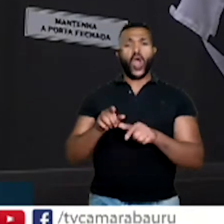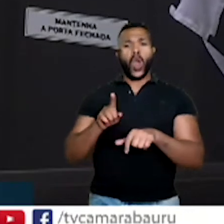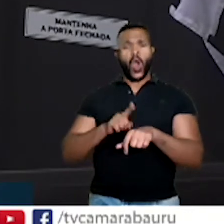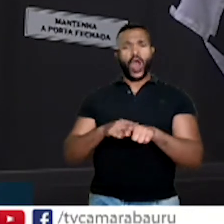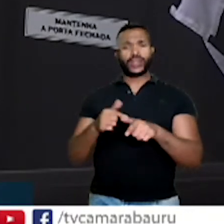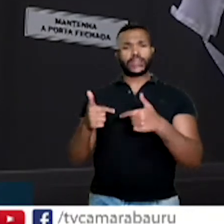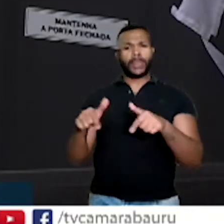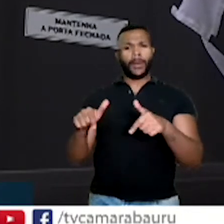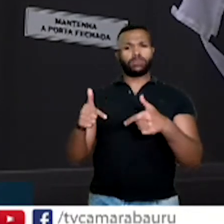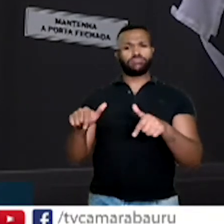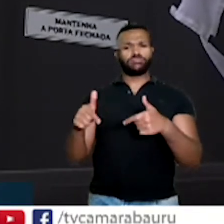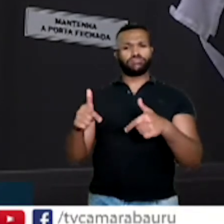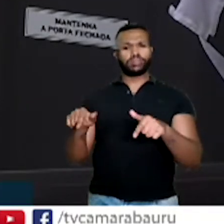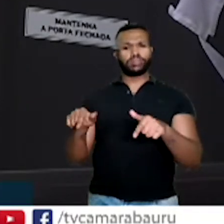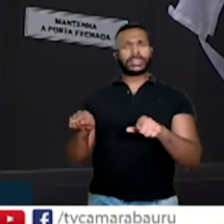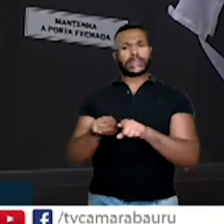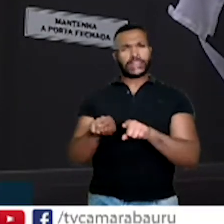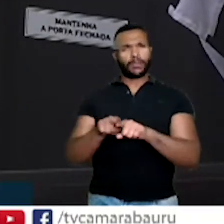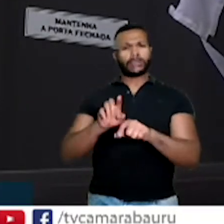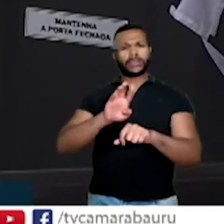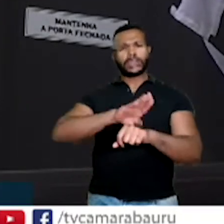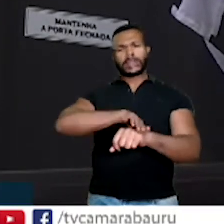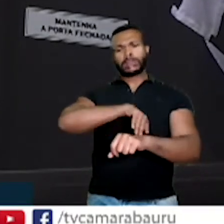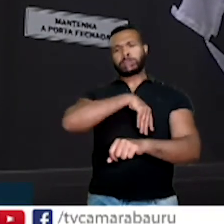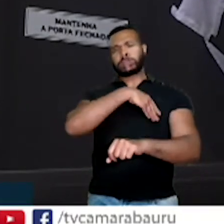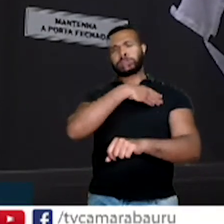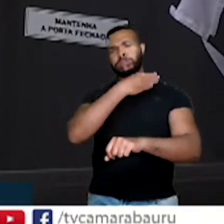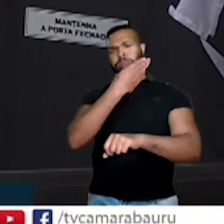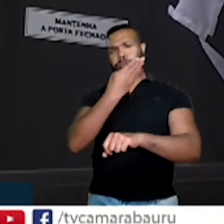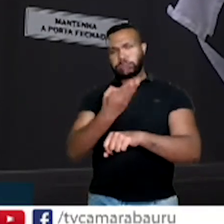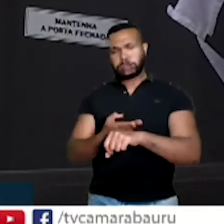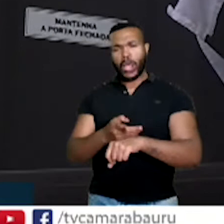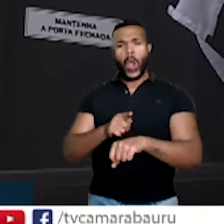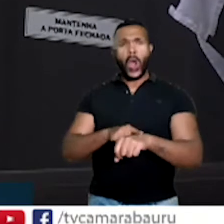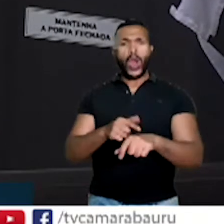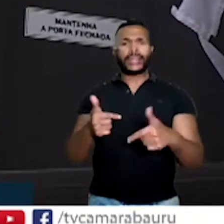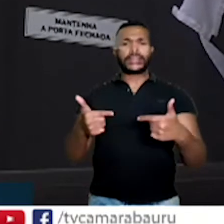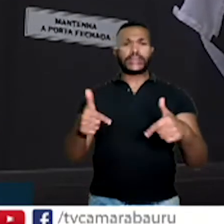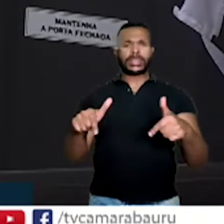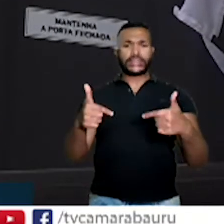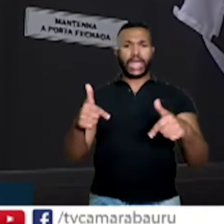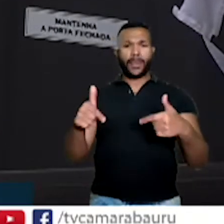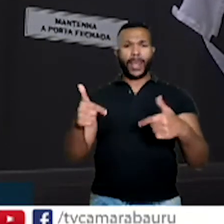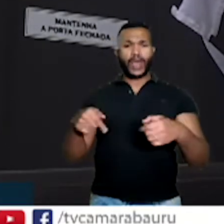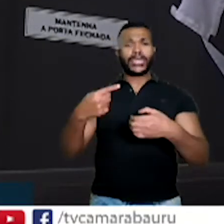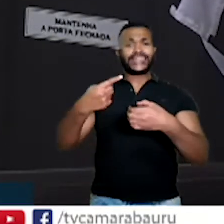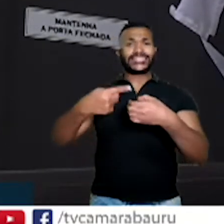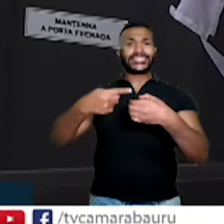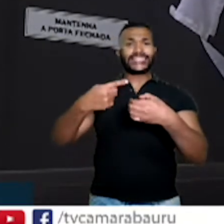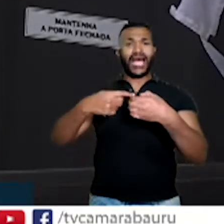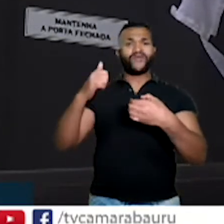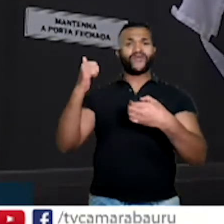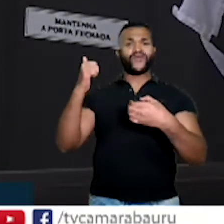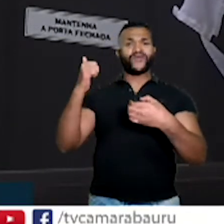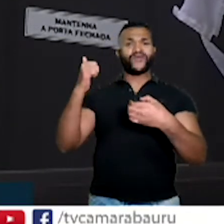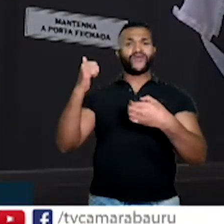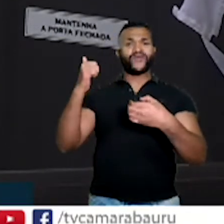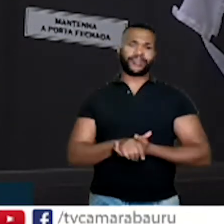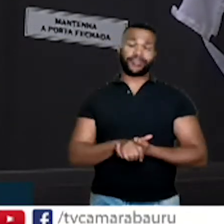mas dias de uma jornada de trabalho fora da cidade de Bauru,